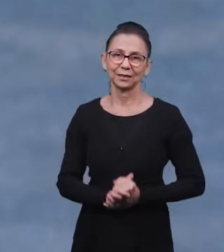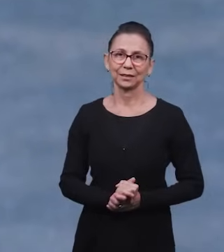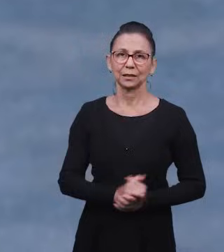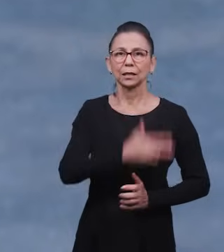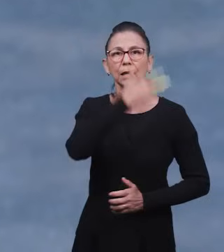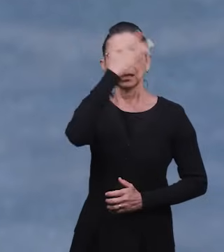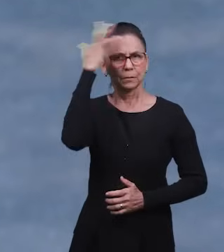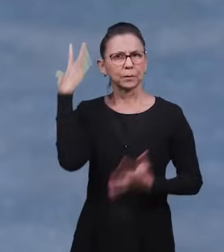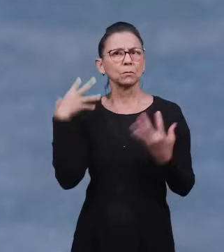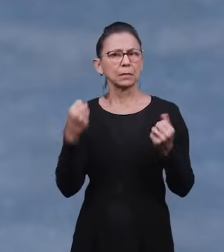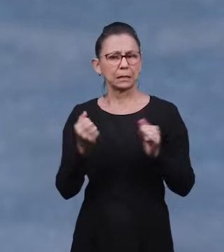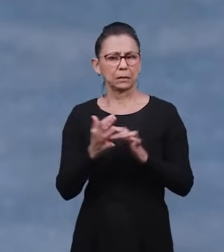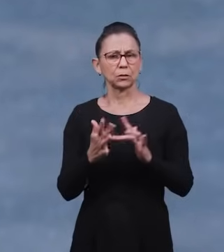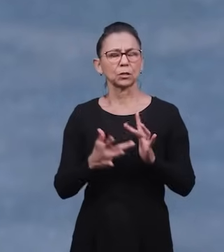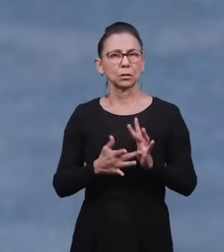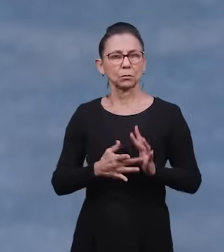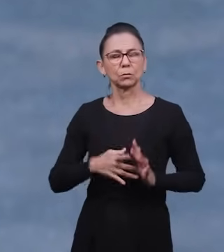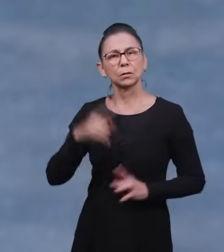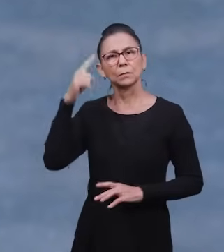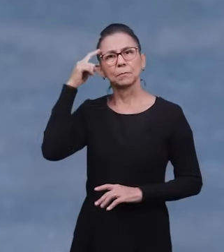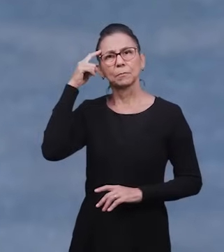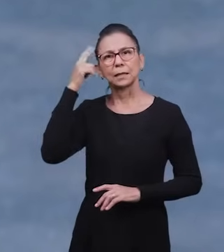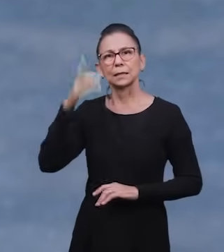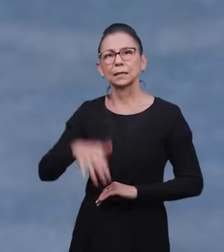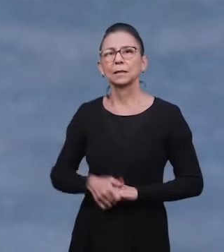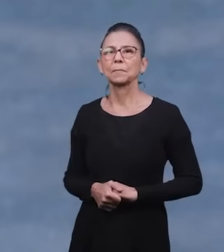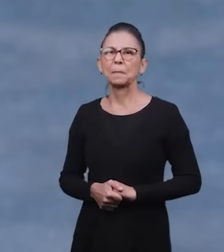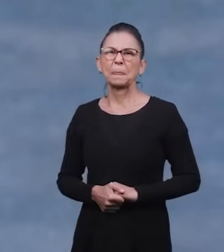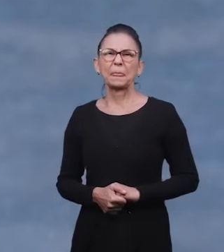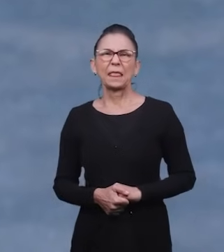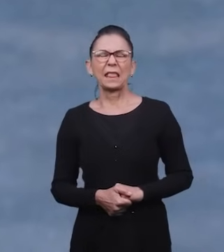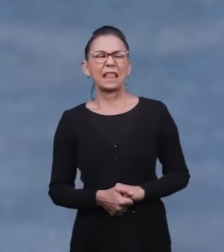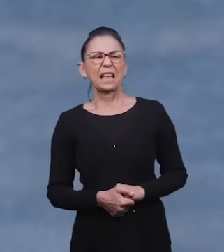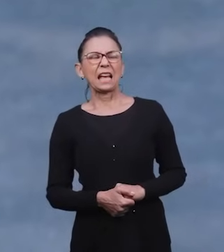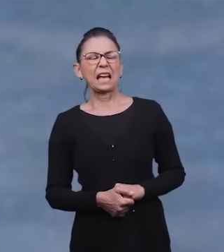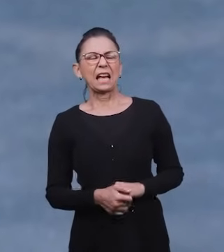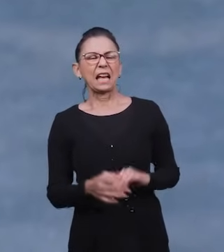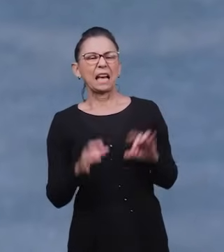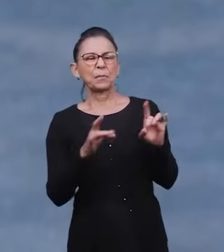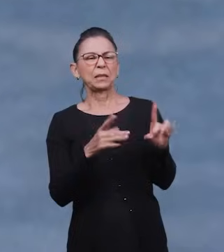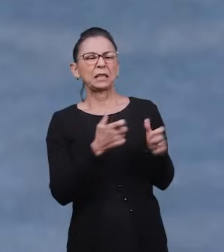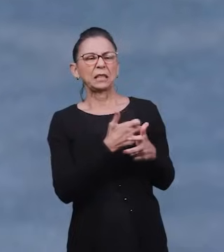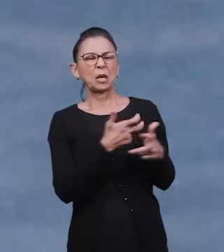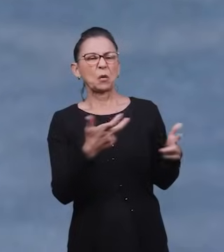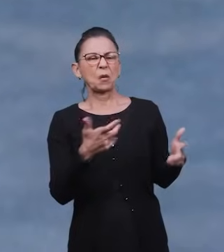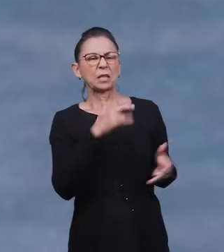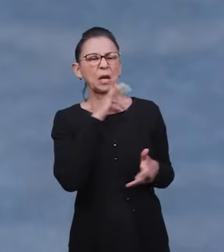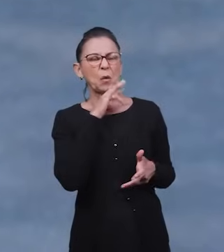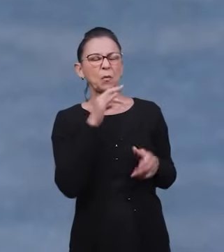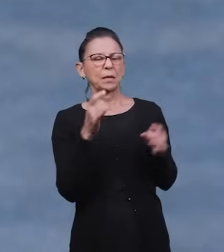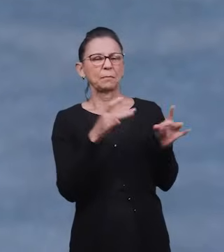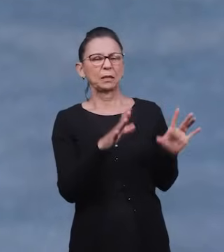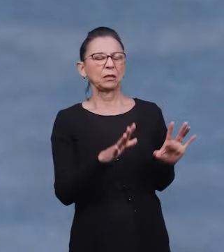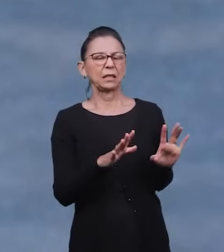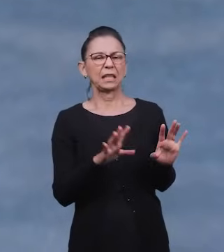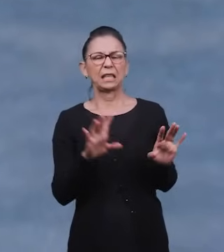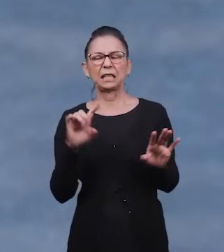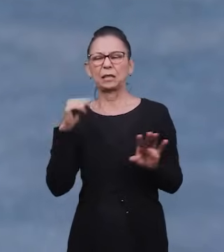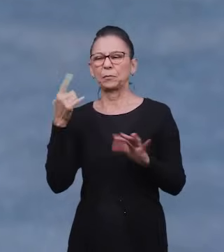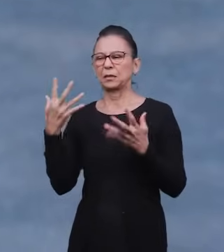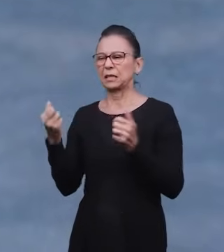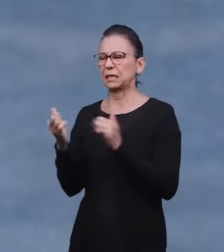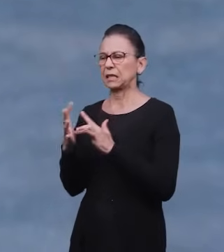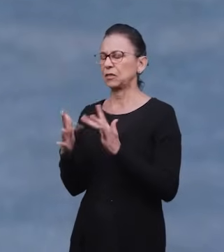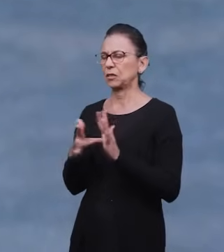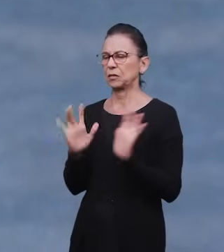as pessoas quando aceitam Jesus, eles pensam o seguinte, deixei alguma coisa ruim para aceitar Jesus. Às vezes até não. Quer dizer, quando fala